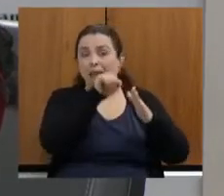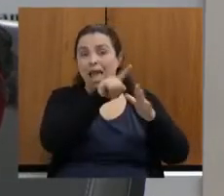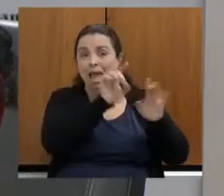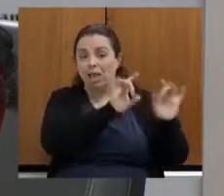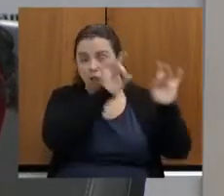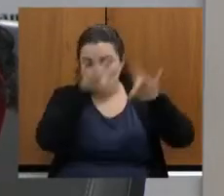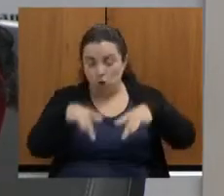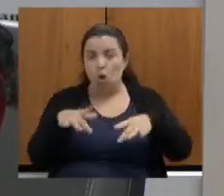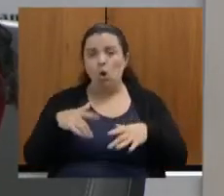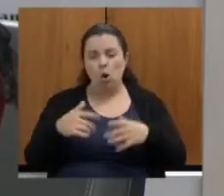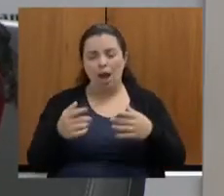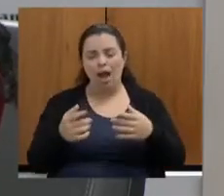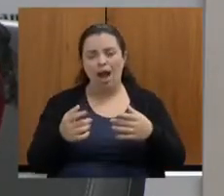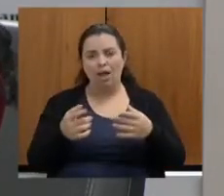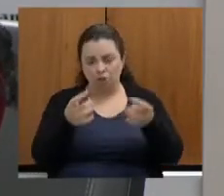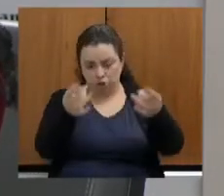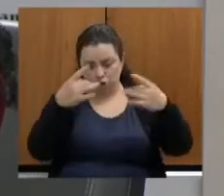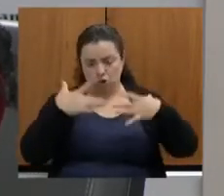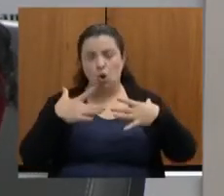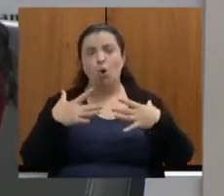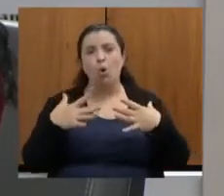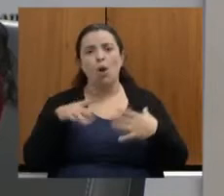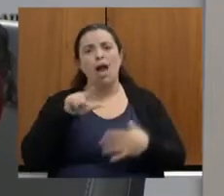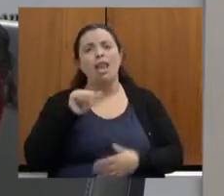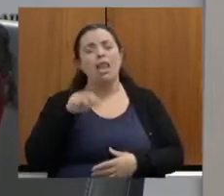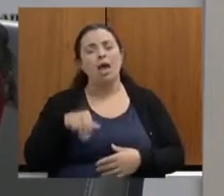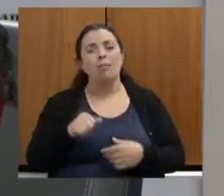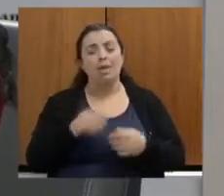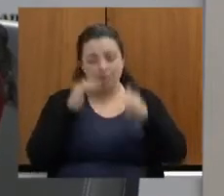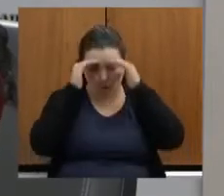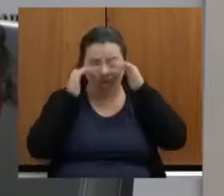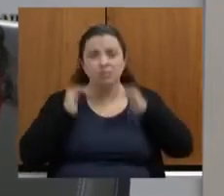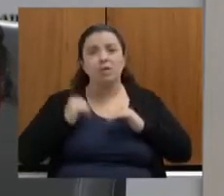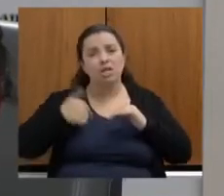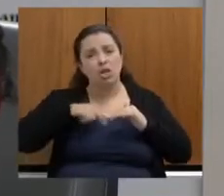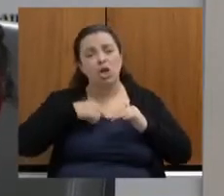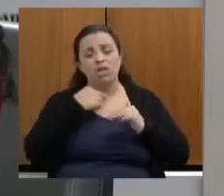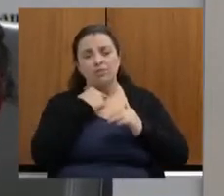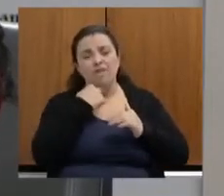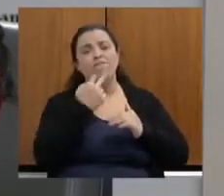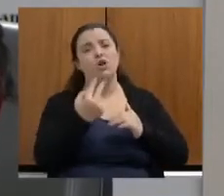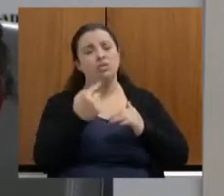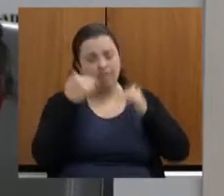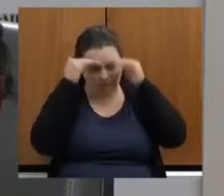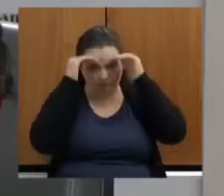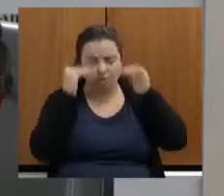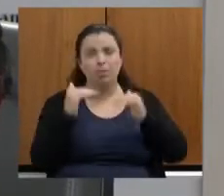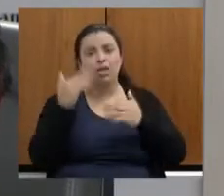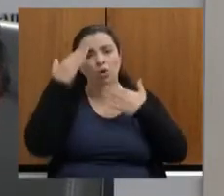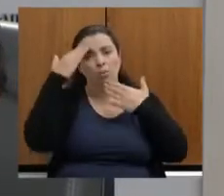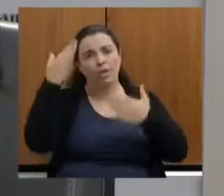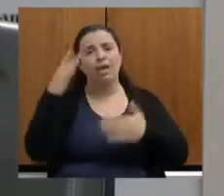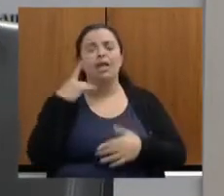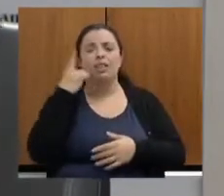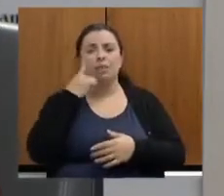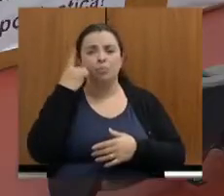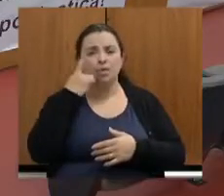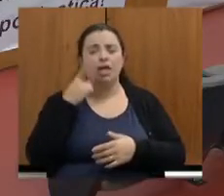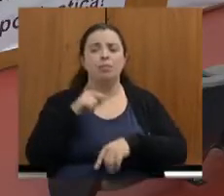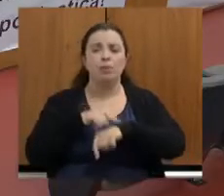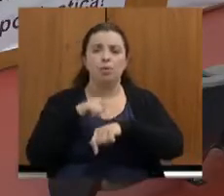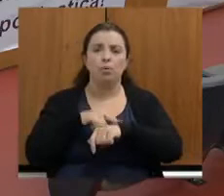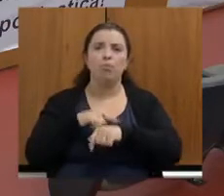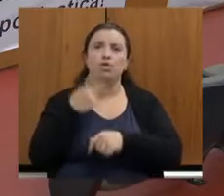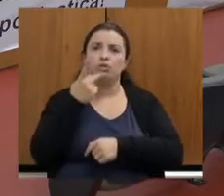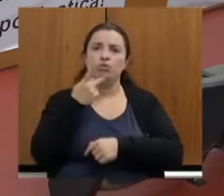assim nos respeite nos de dignidade e voz nós precisamos ter voz muito obrigado a deputada pela oportunidade